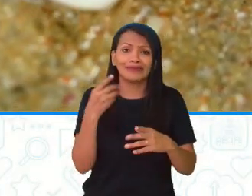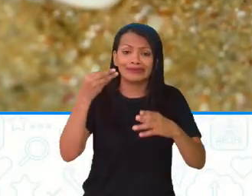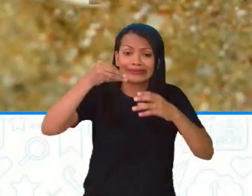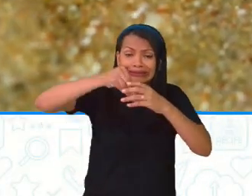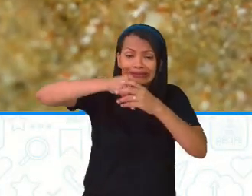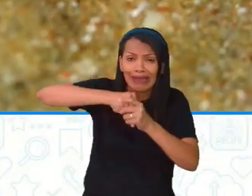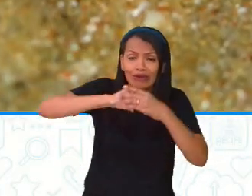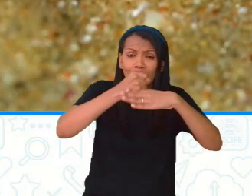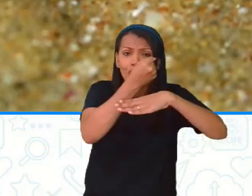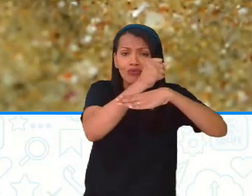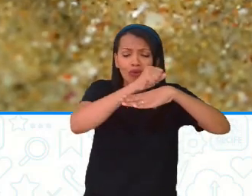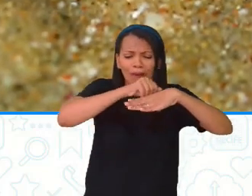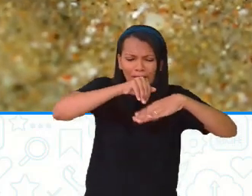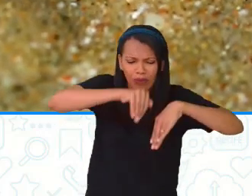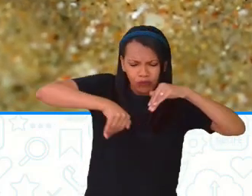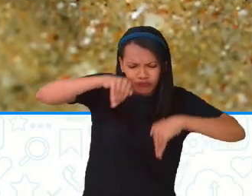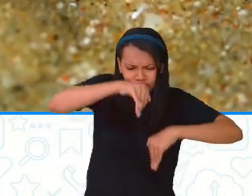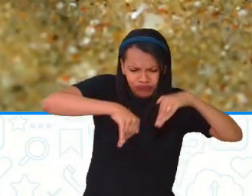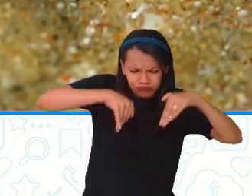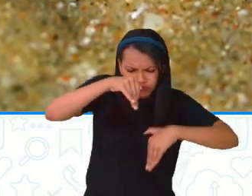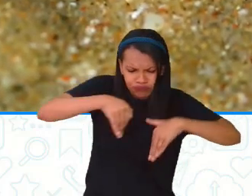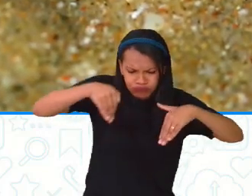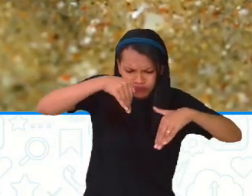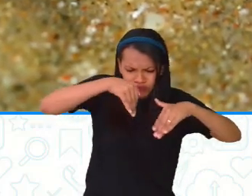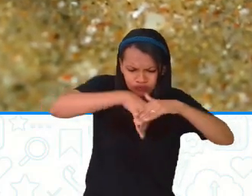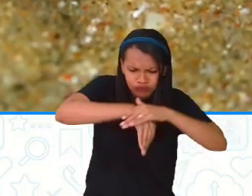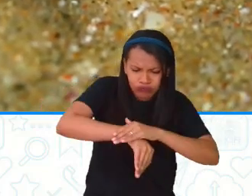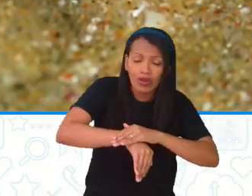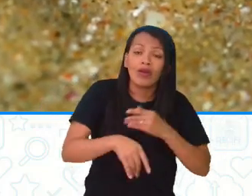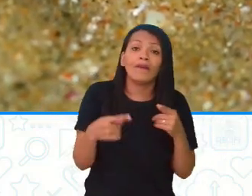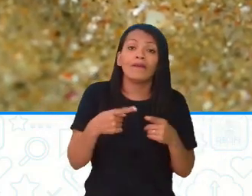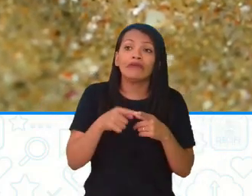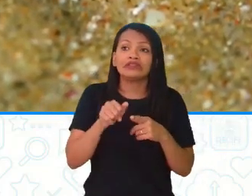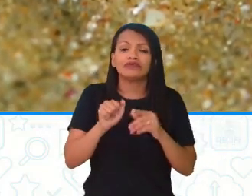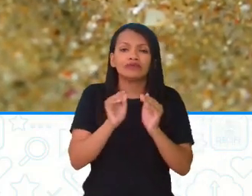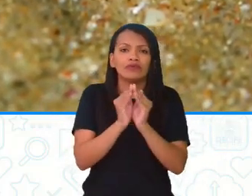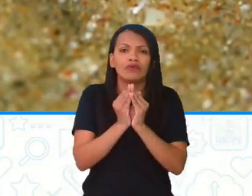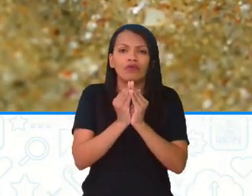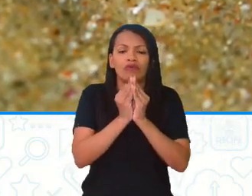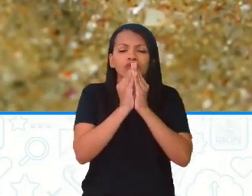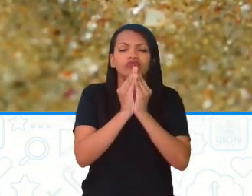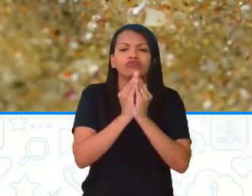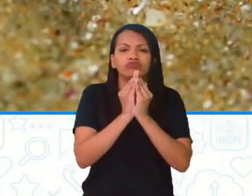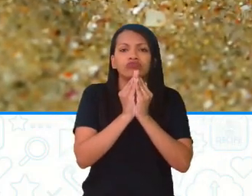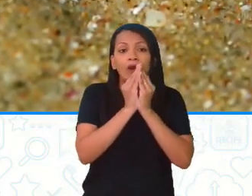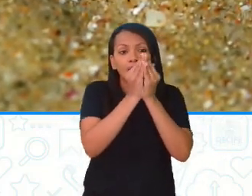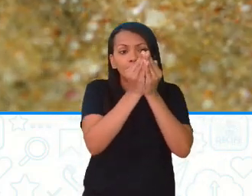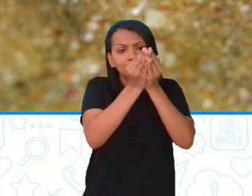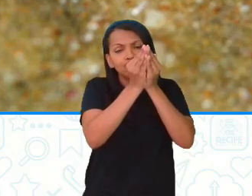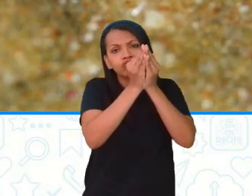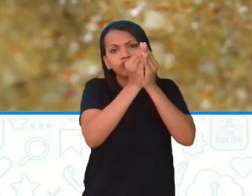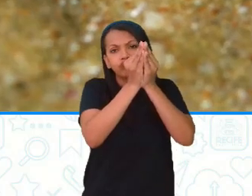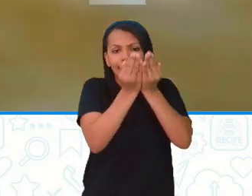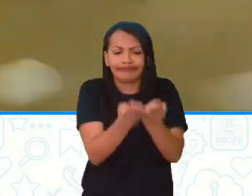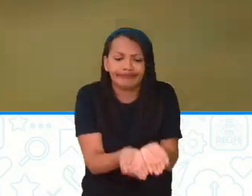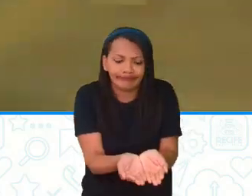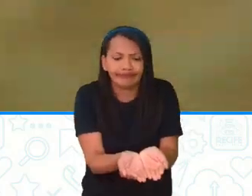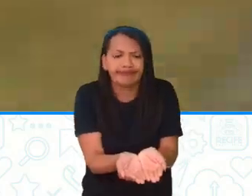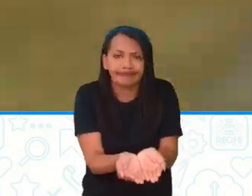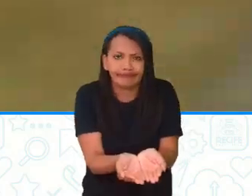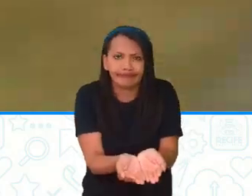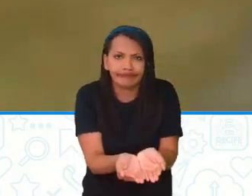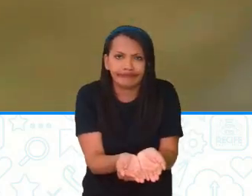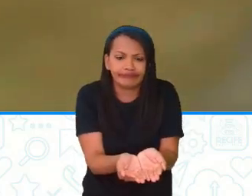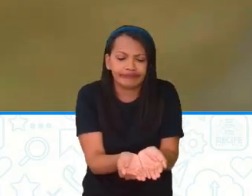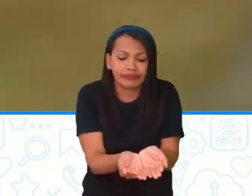areia. Quando a gente vê aquela conchinha aberta, é porque o bichinho já saiu. E uma curiosidade desses animais é que eles